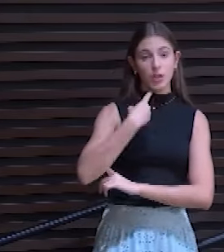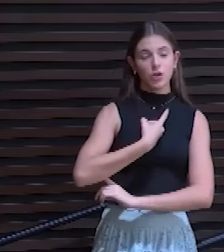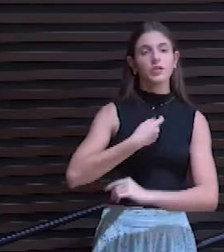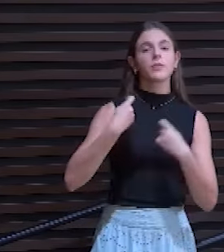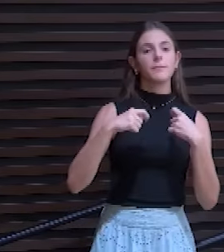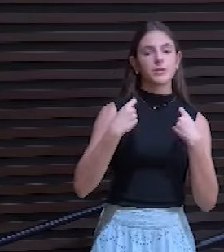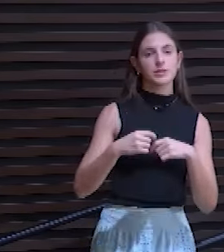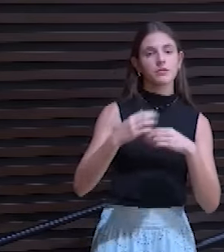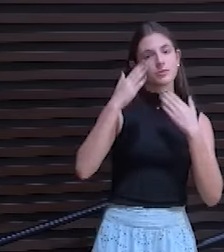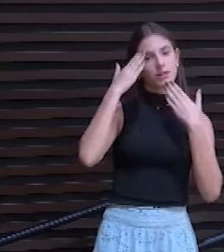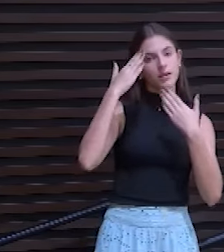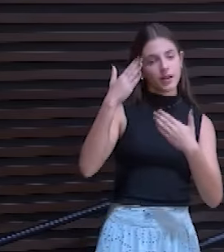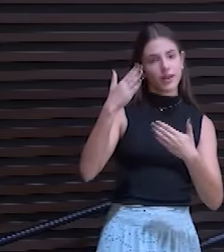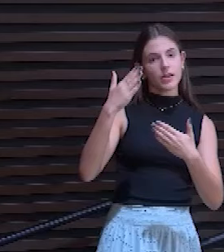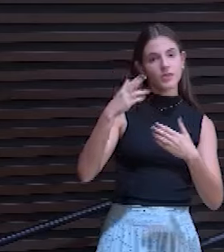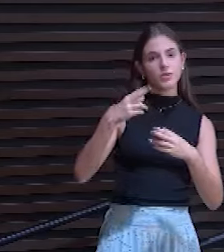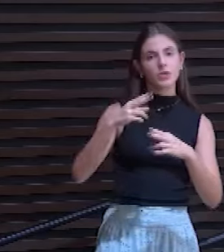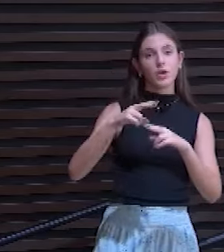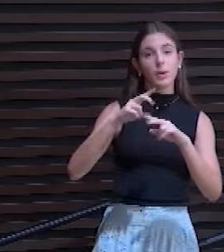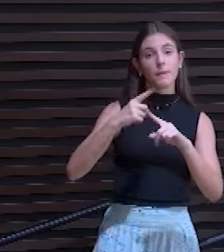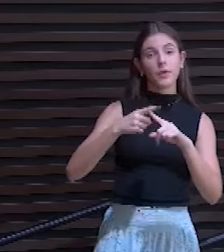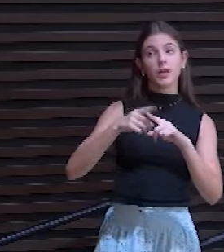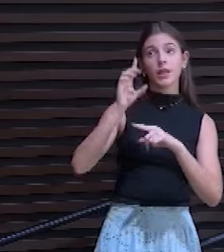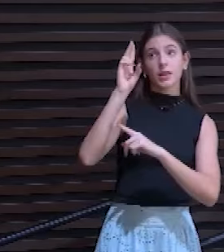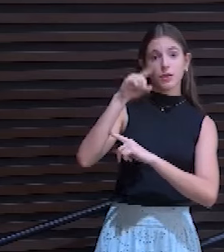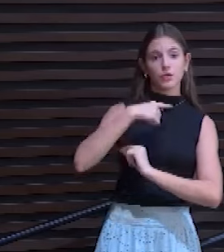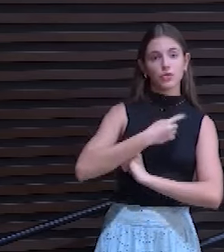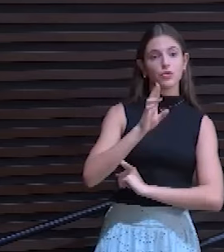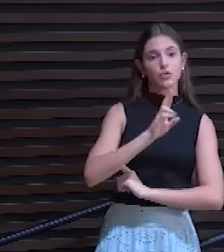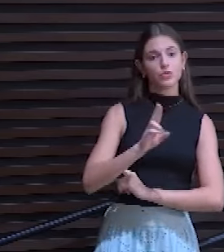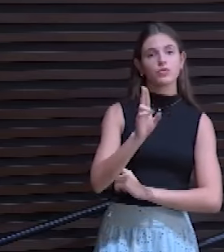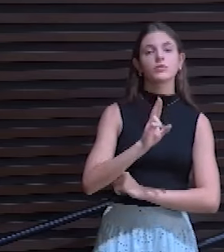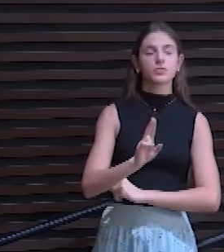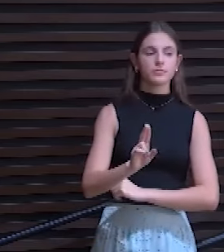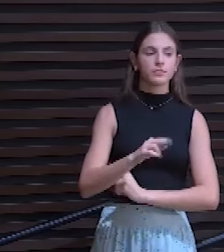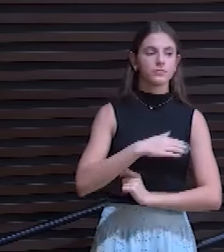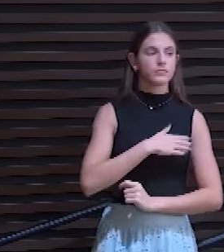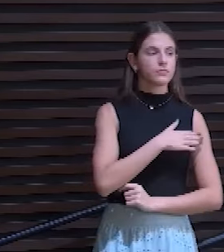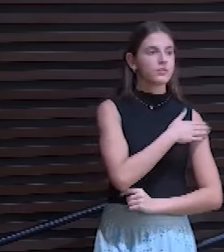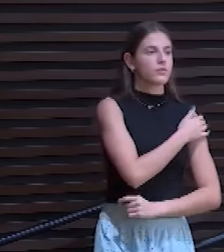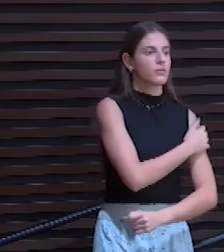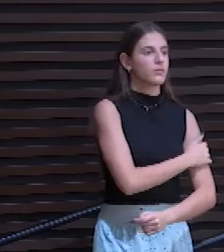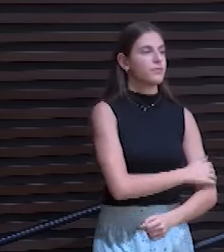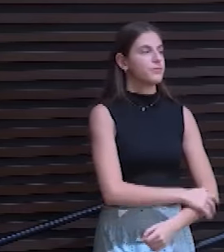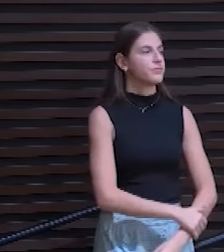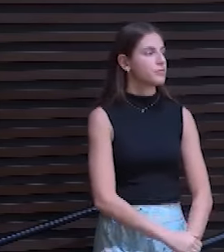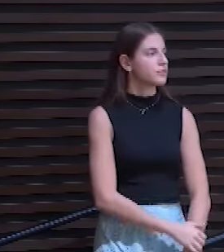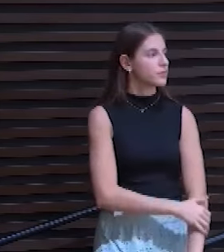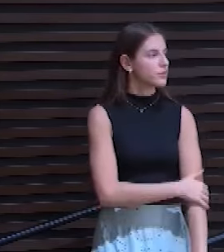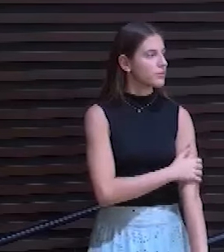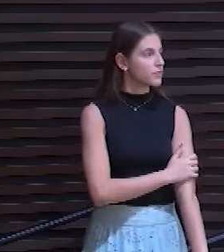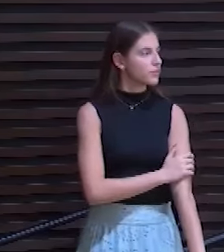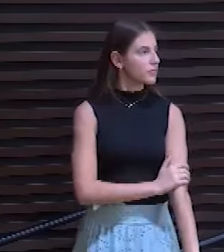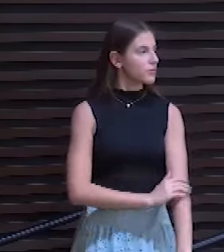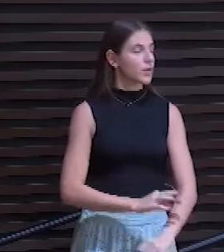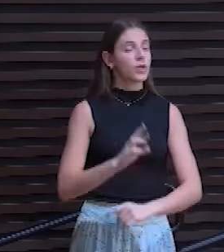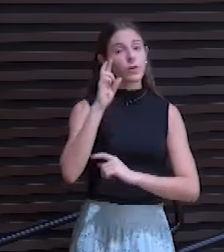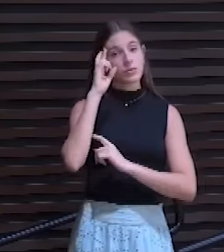poderem servir de instrumento nas suas mãos. O Senhor me usou. O Senhor usou minha